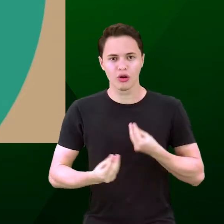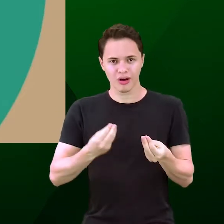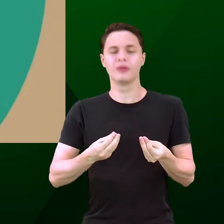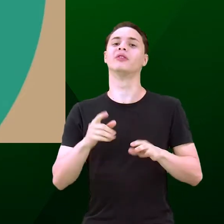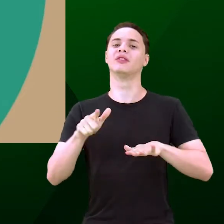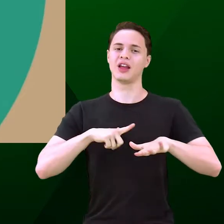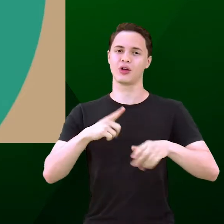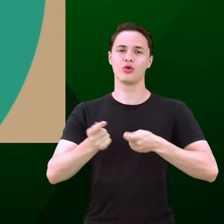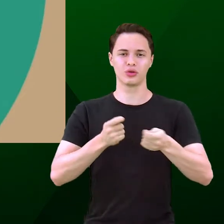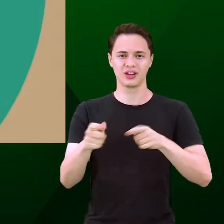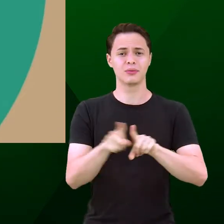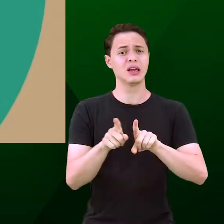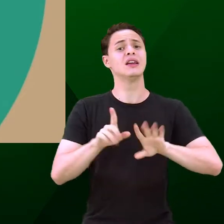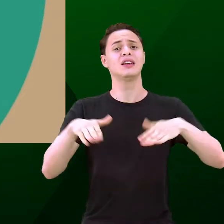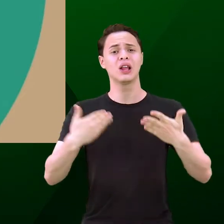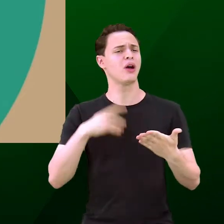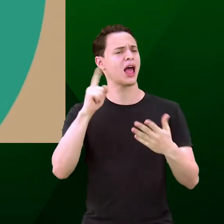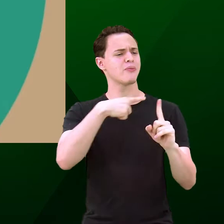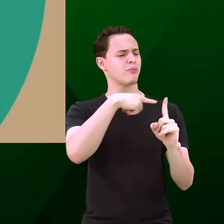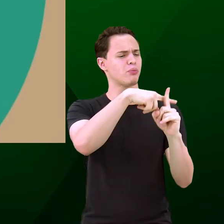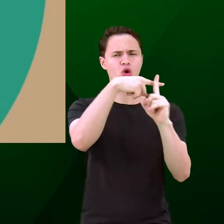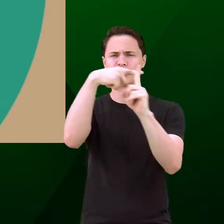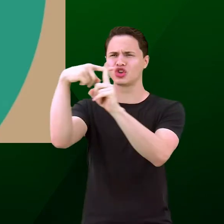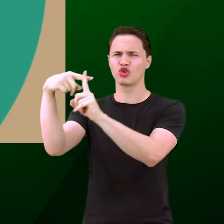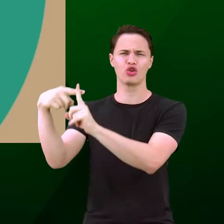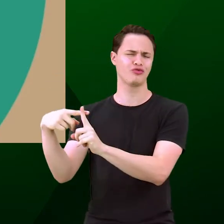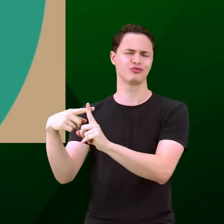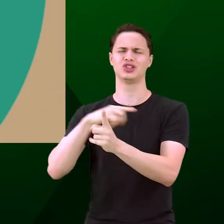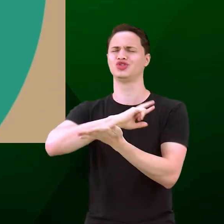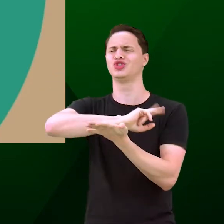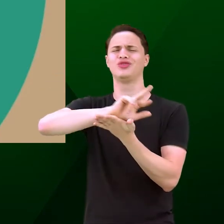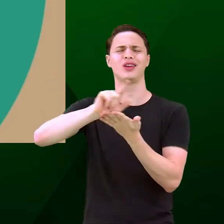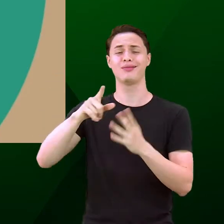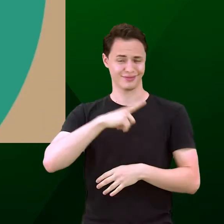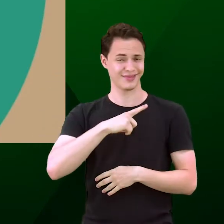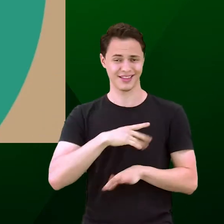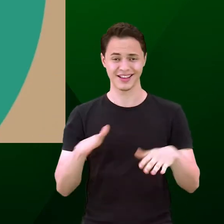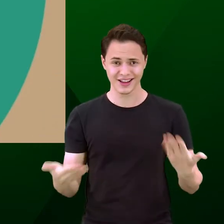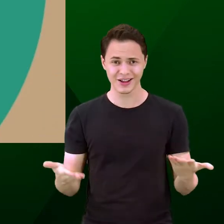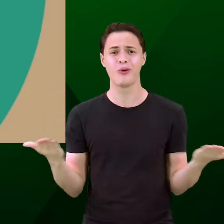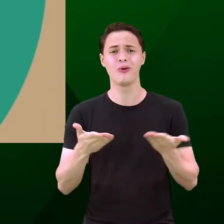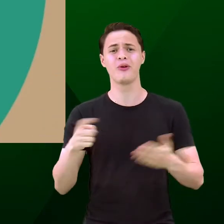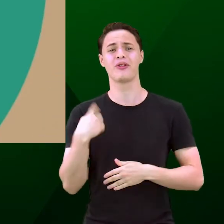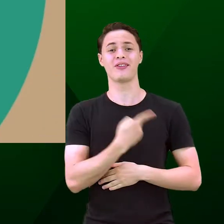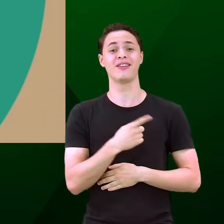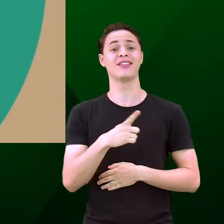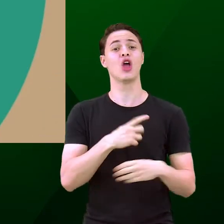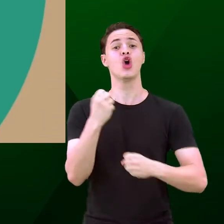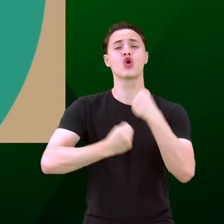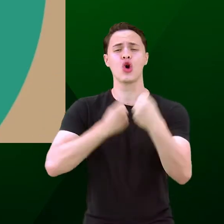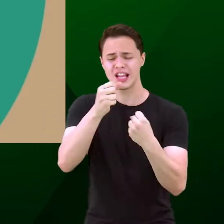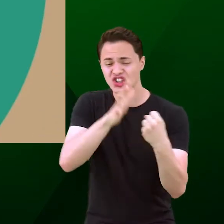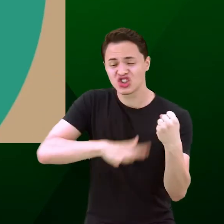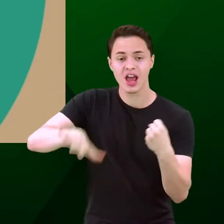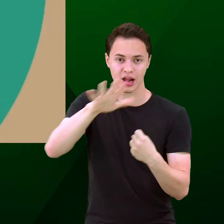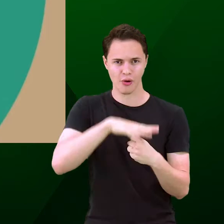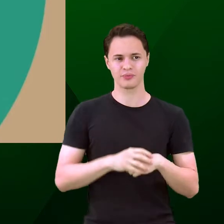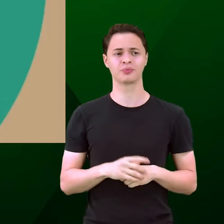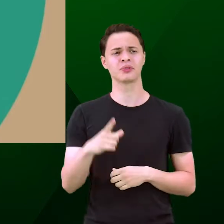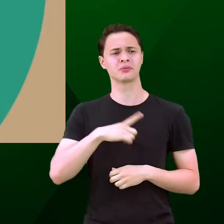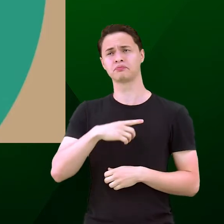que barbaridade, o pessoal vai estranhar o sotaque aí às vezes, mas o importante é o conteúdo, como diz o professor, né? É uma